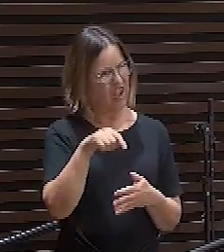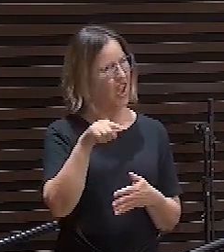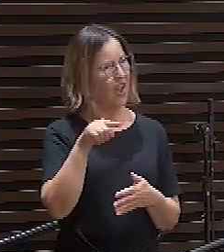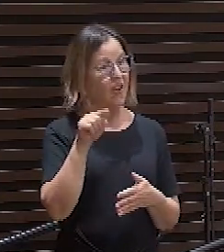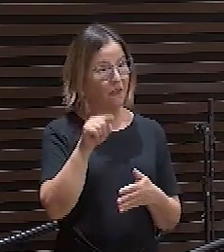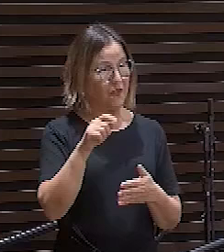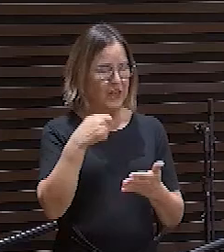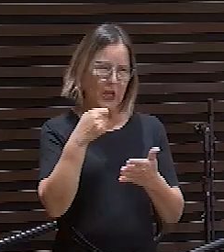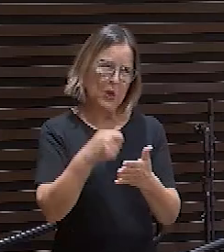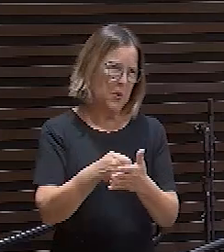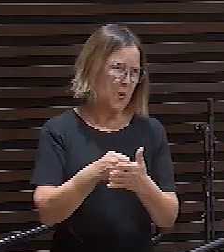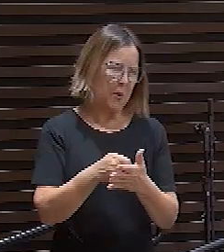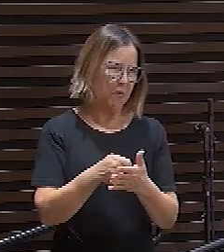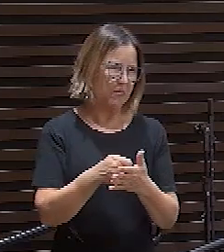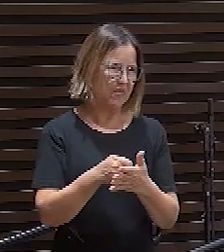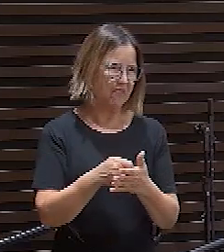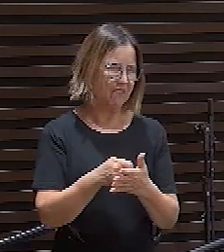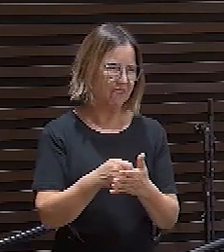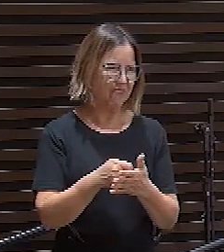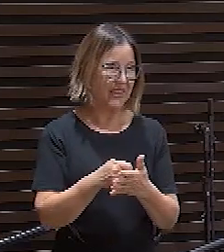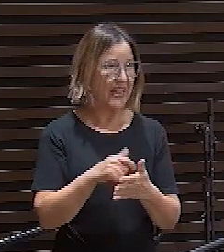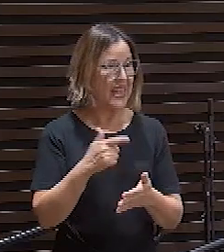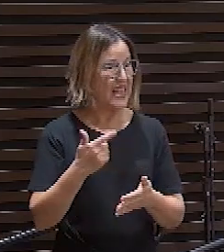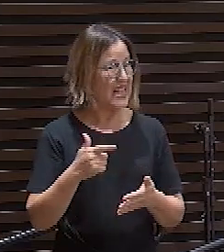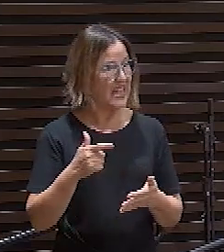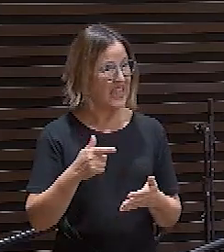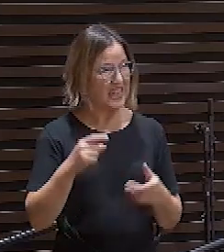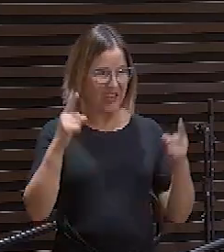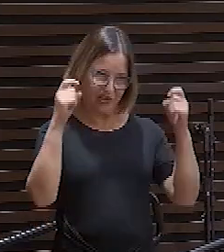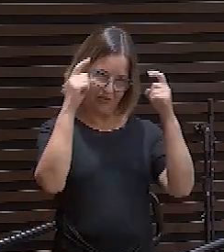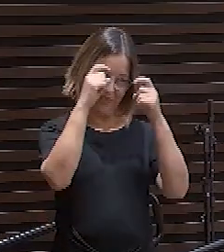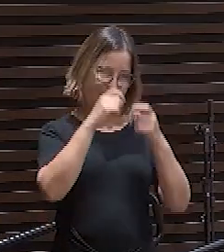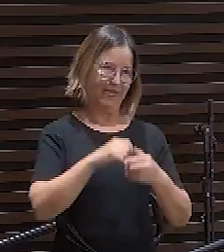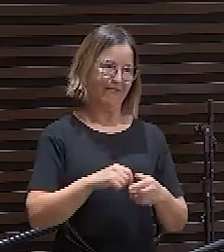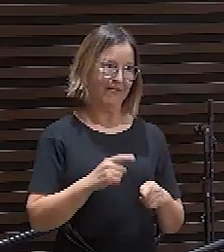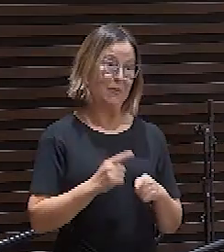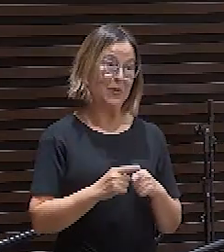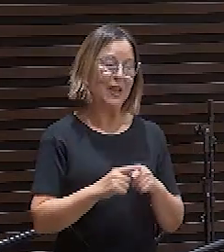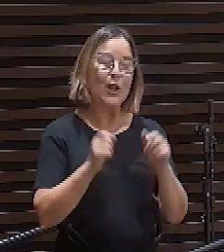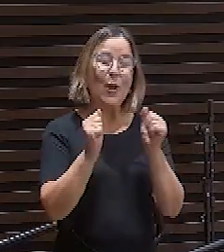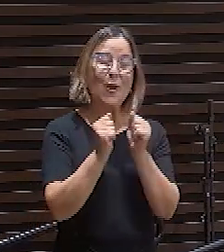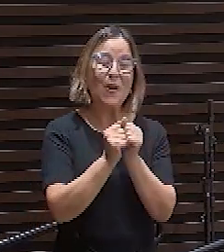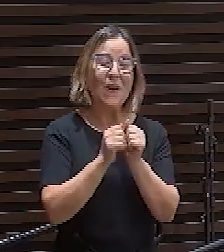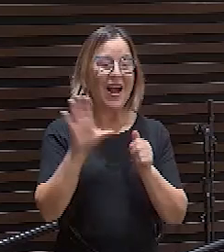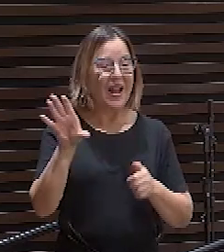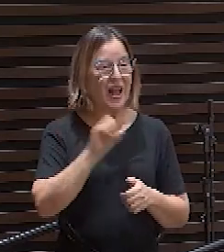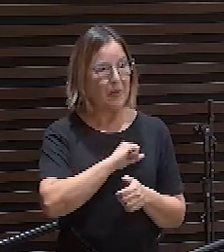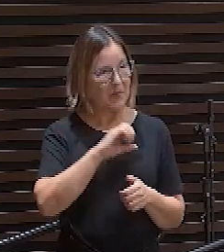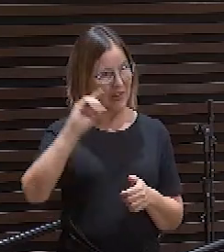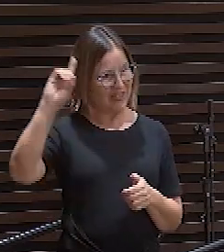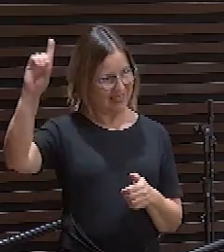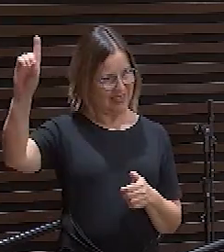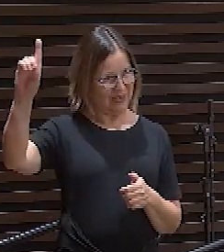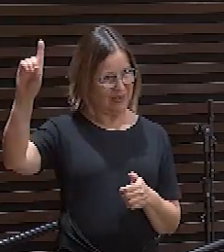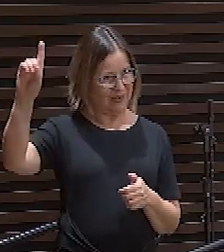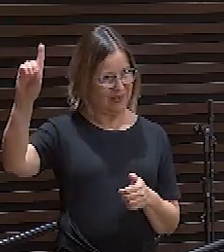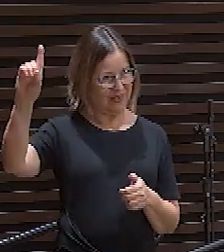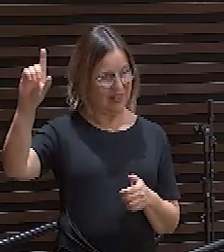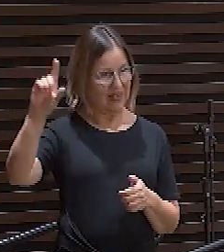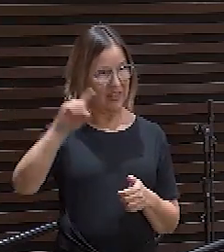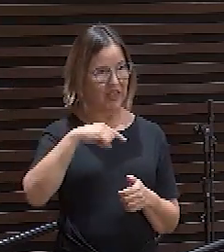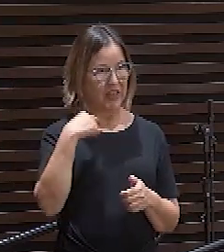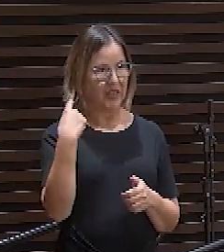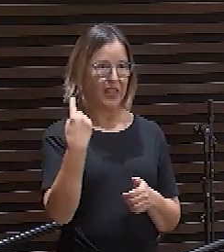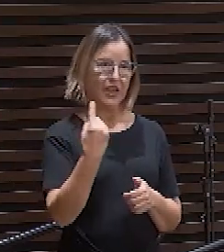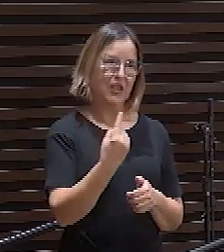automaticamente. Não tem dificuldade. Porque com o amor de Deus, nós podemos deixar de